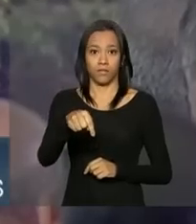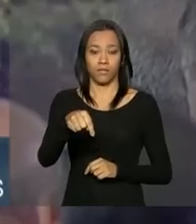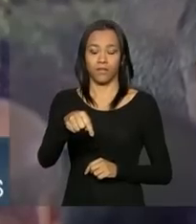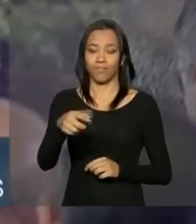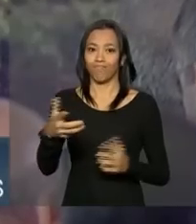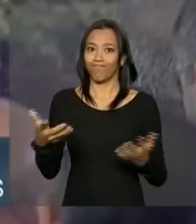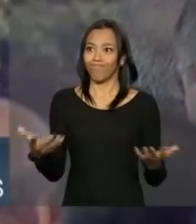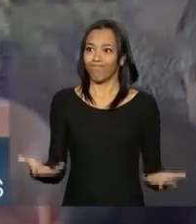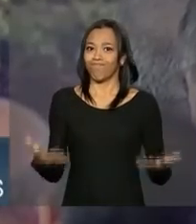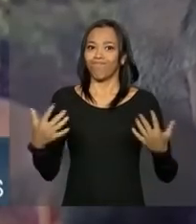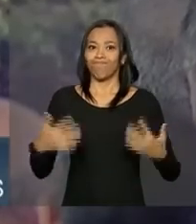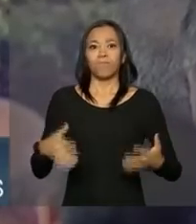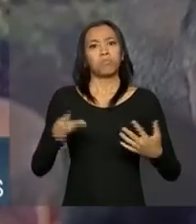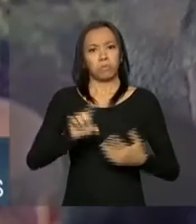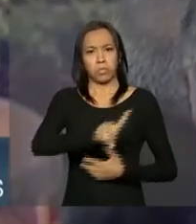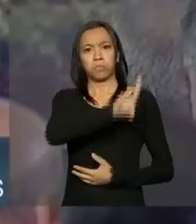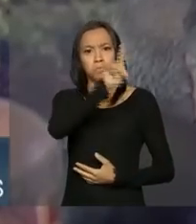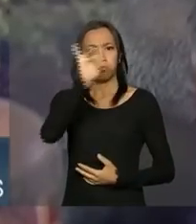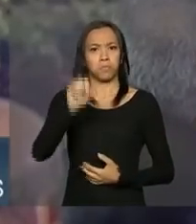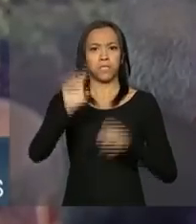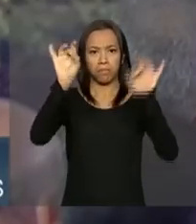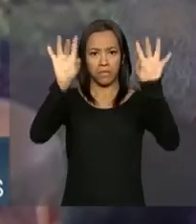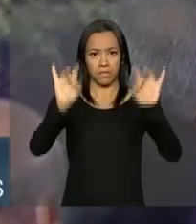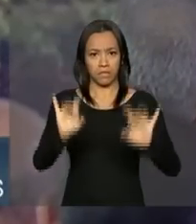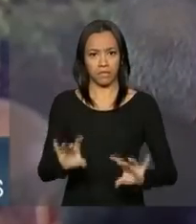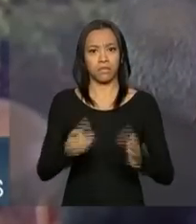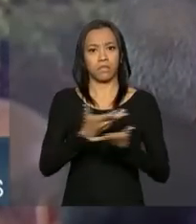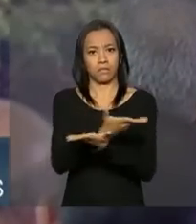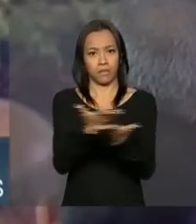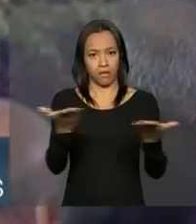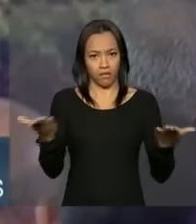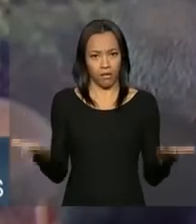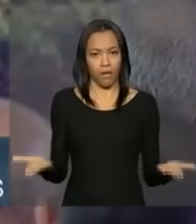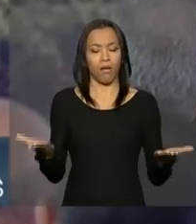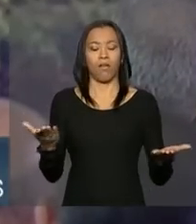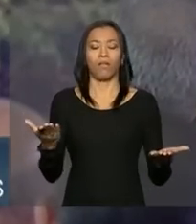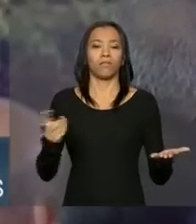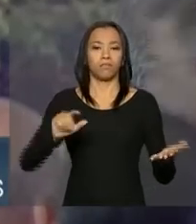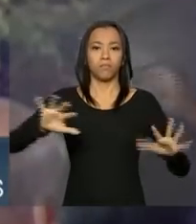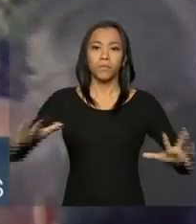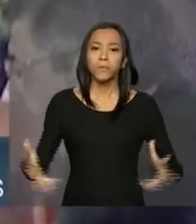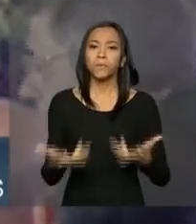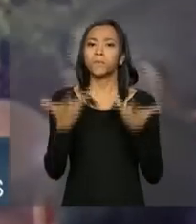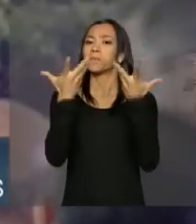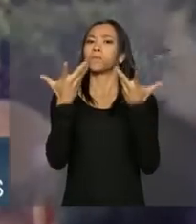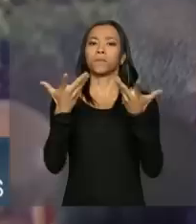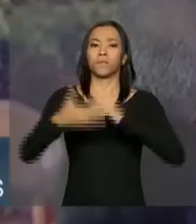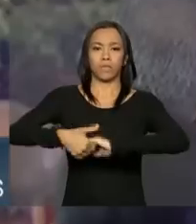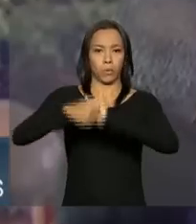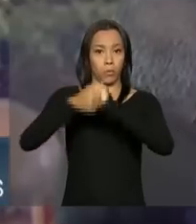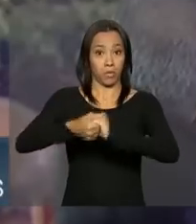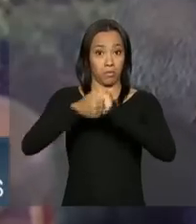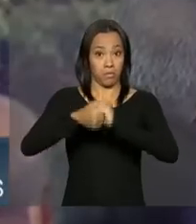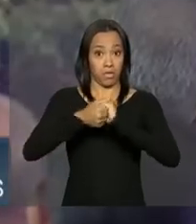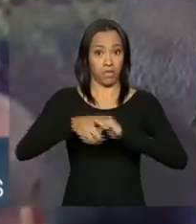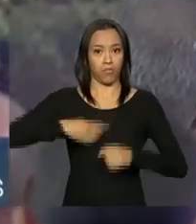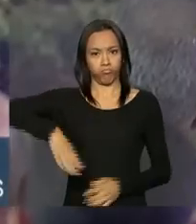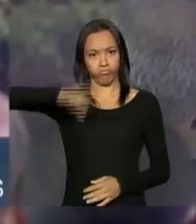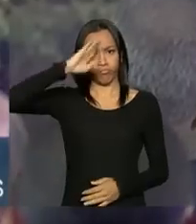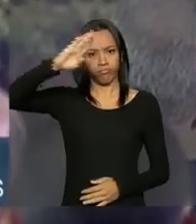esse é um momento especial nas nossas cerimônias de cumprimento aos oficiais